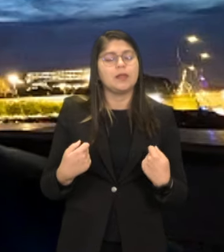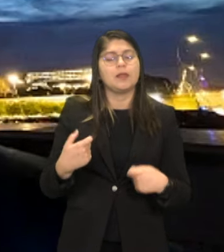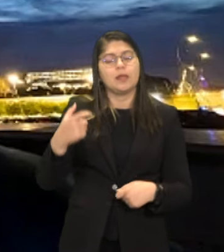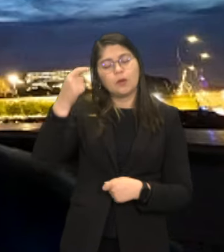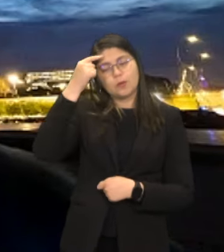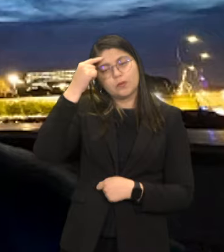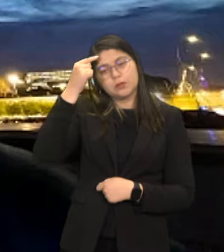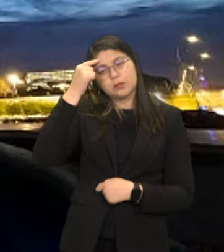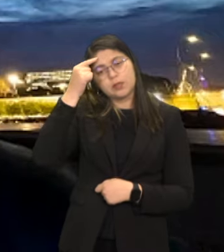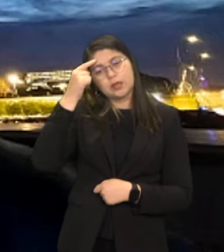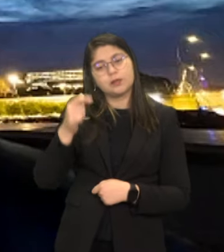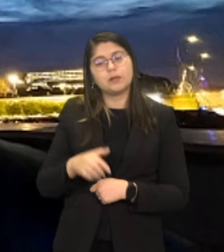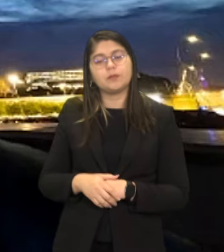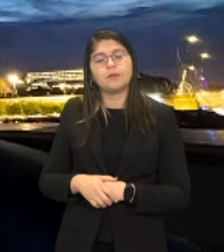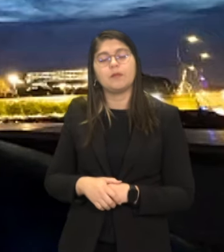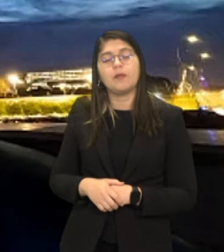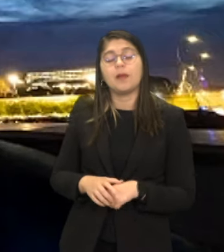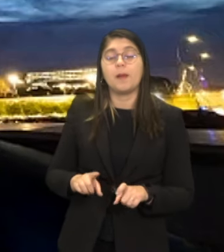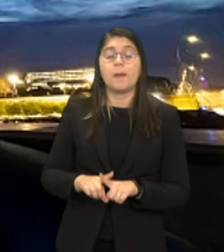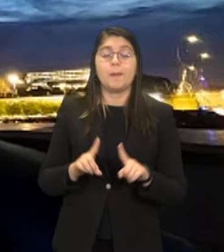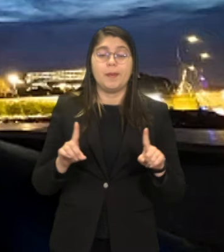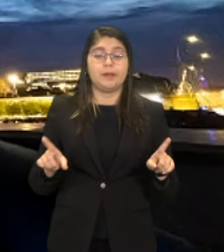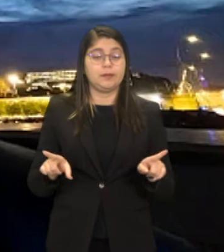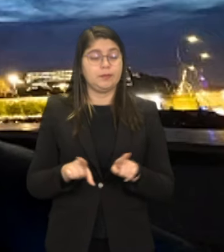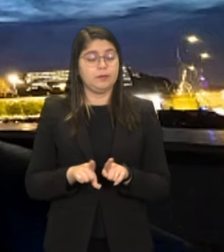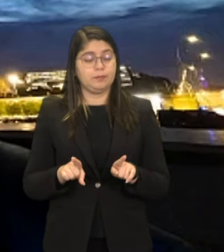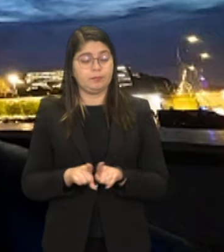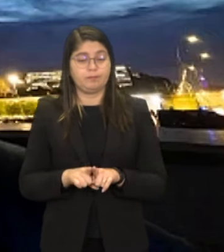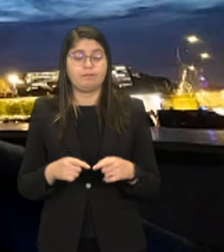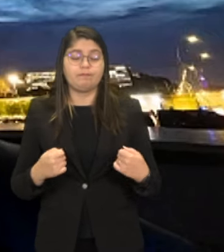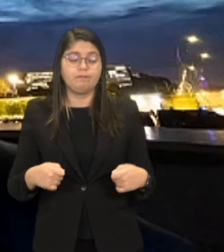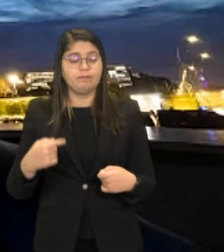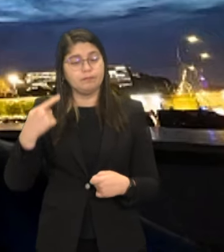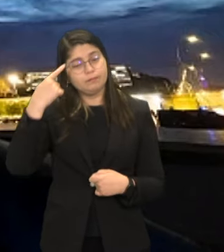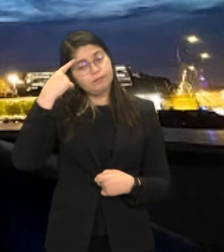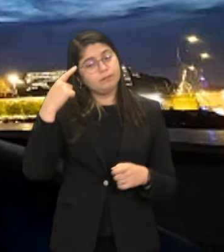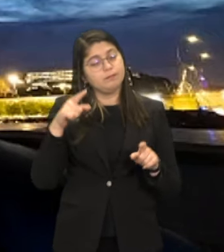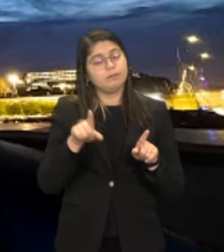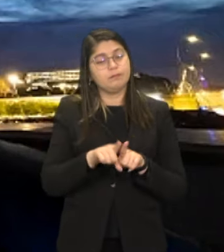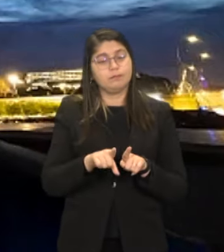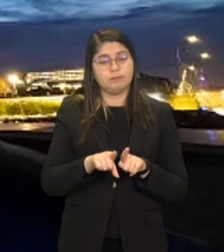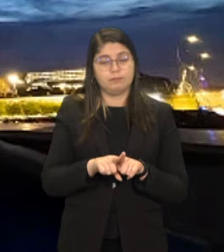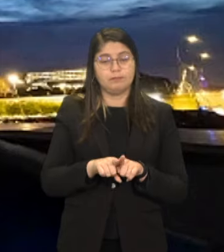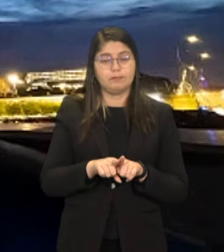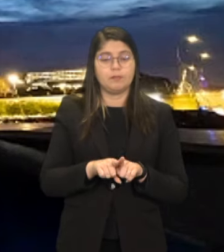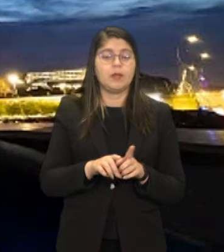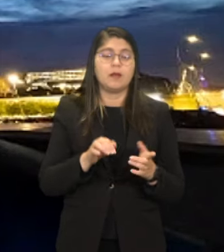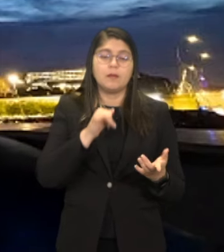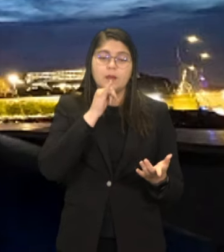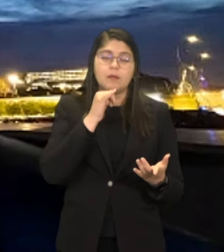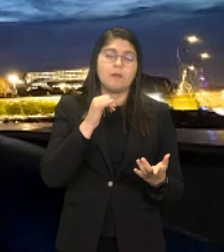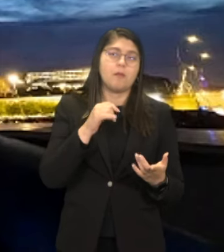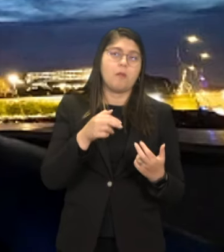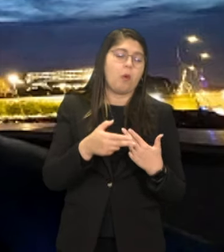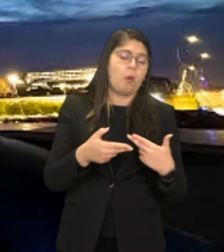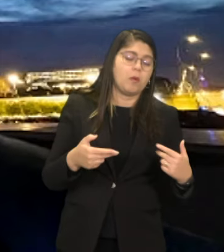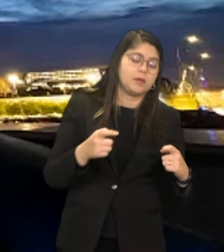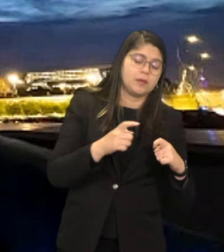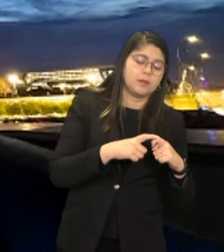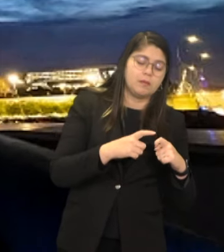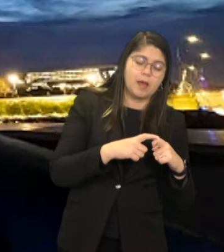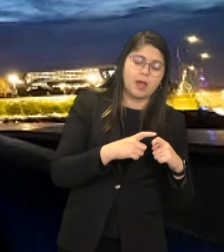disso. Por outro lado, há que se considerar também que, seja por questões médicas,